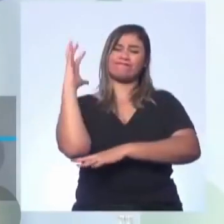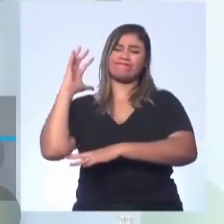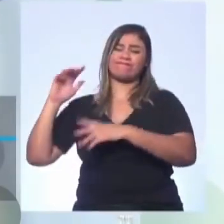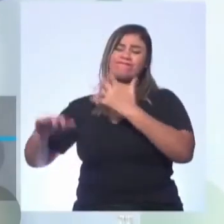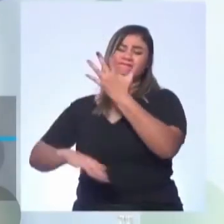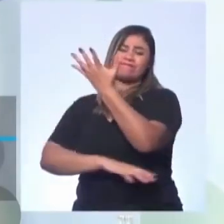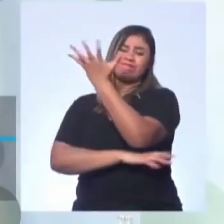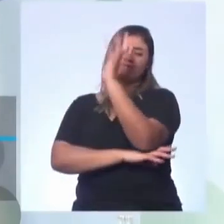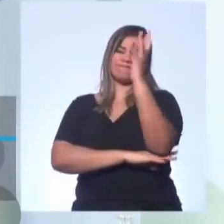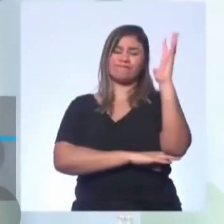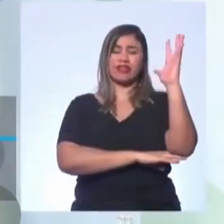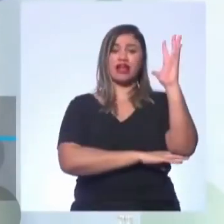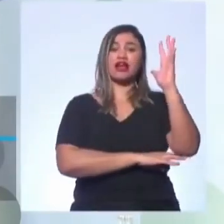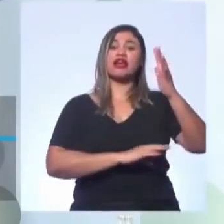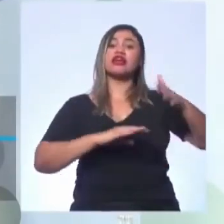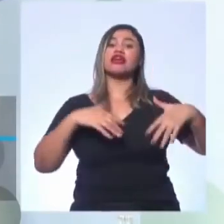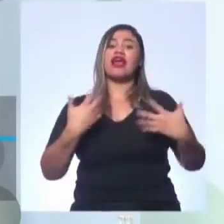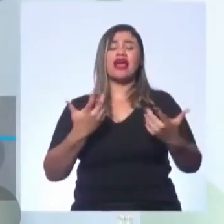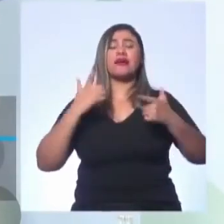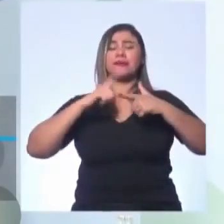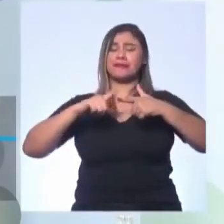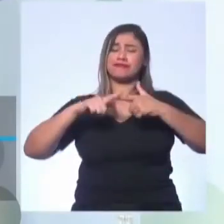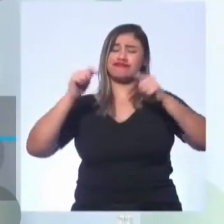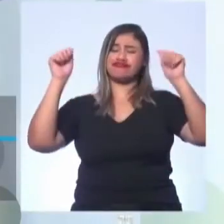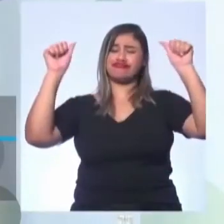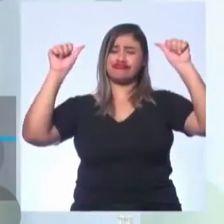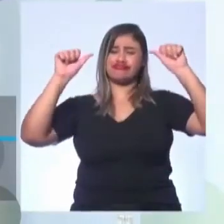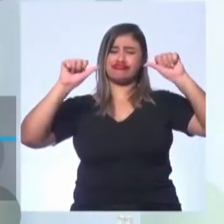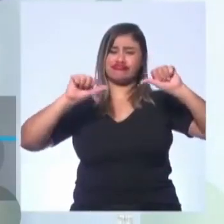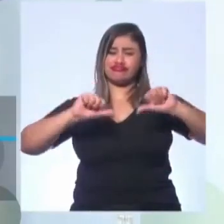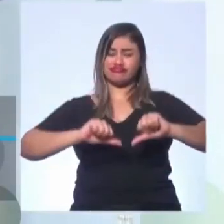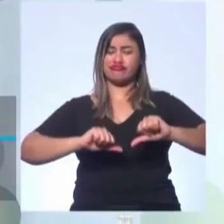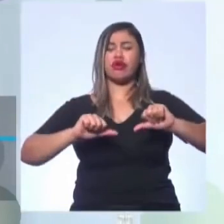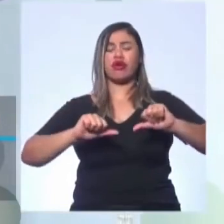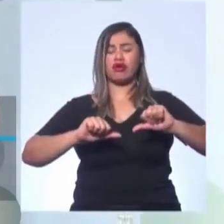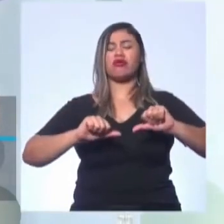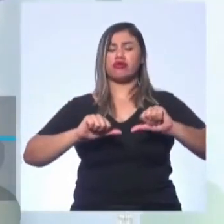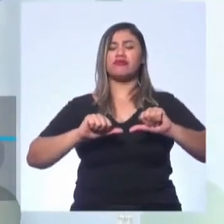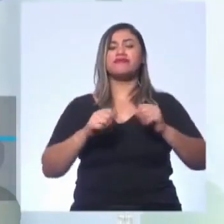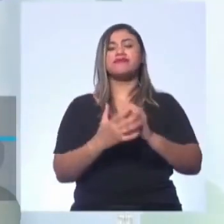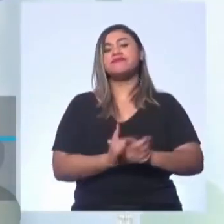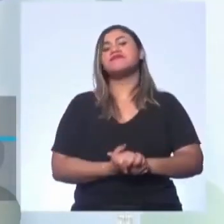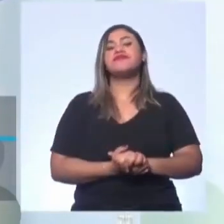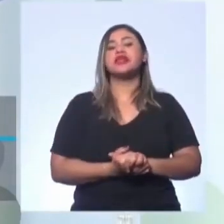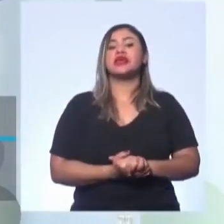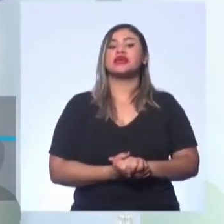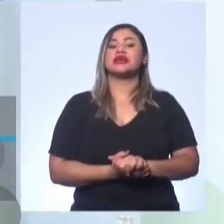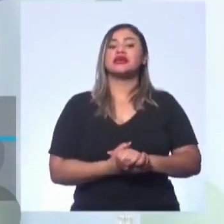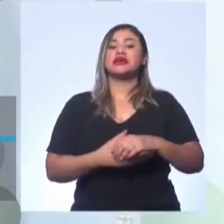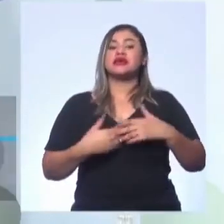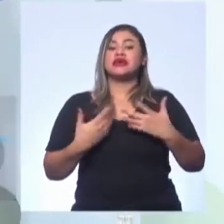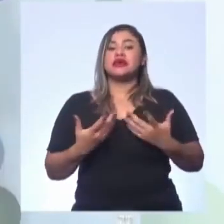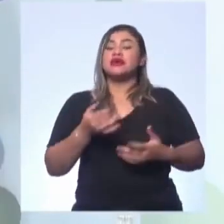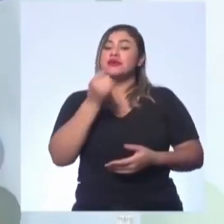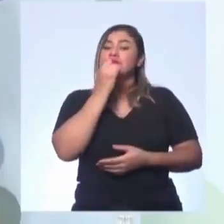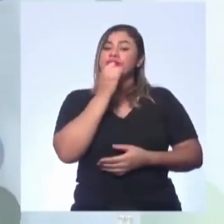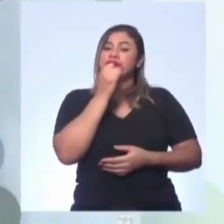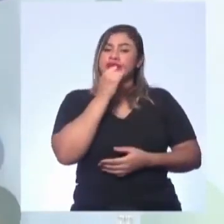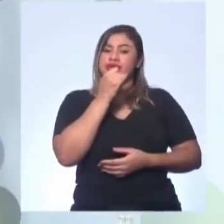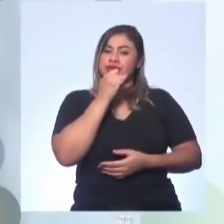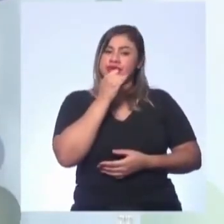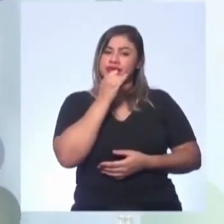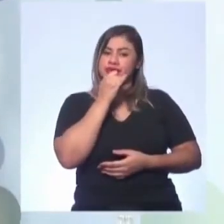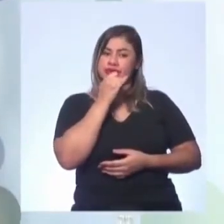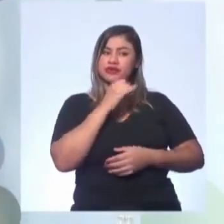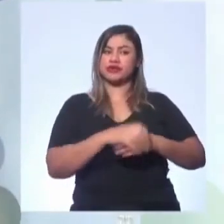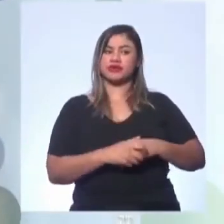o bem-estar social e ambiental, né, do cidadão dentro da sua cidade, tá certo? Vamos dar aí um exemplo aí para vocês,